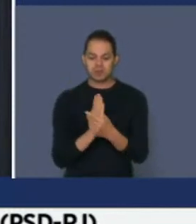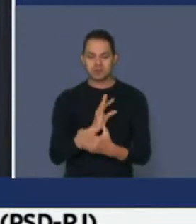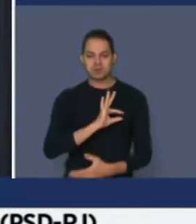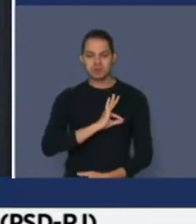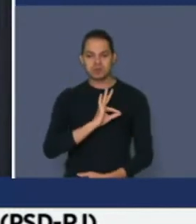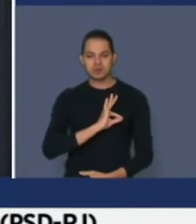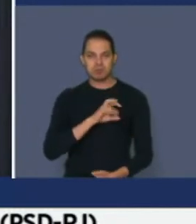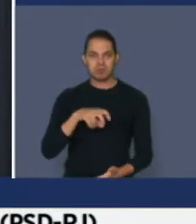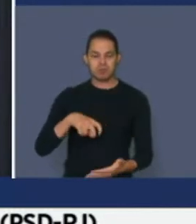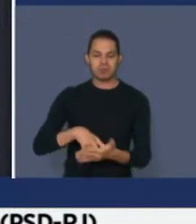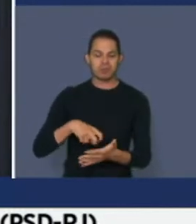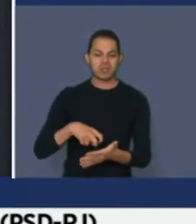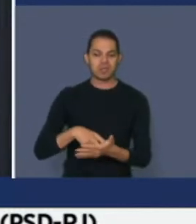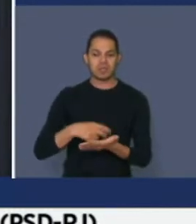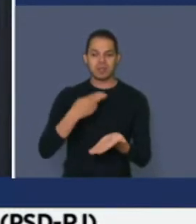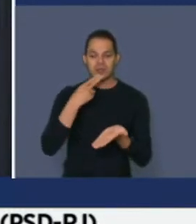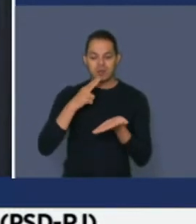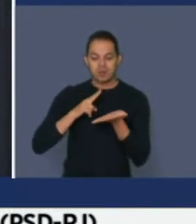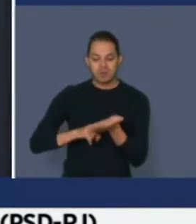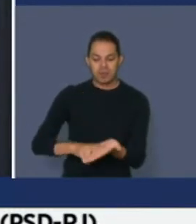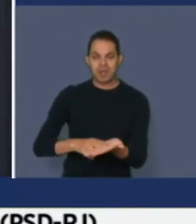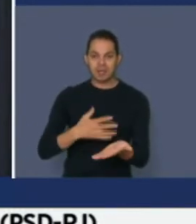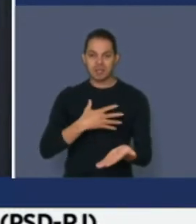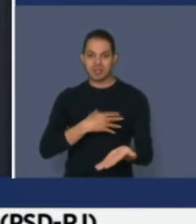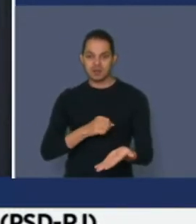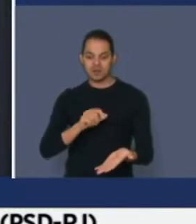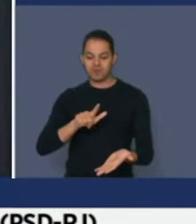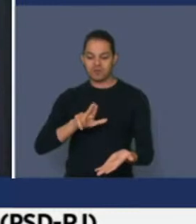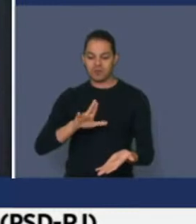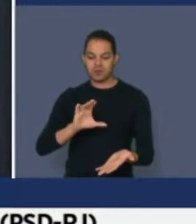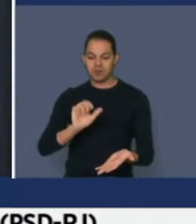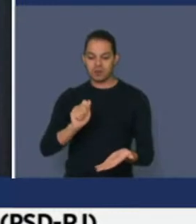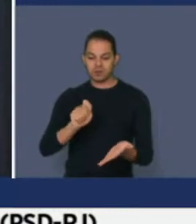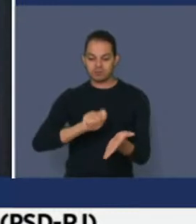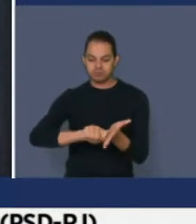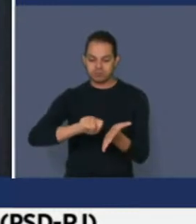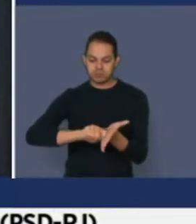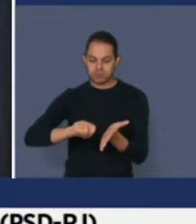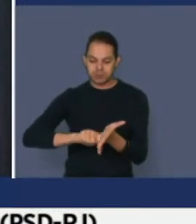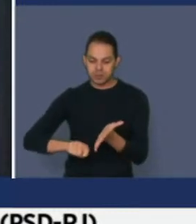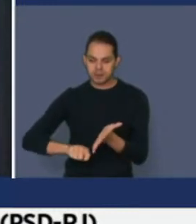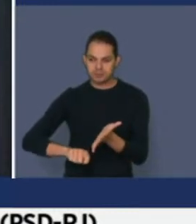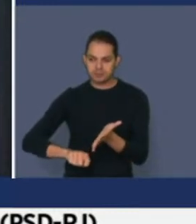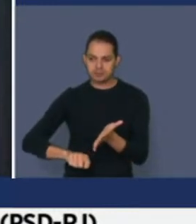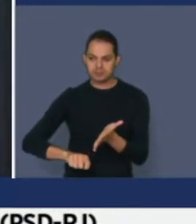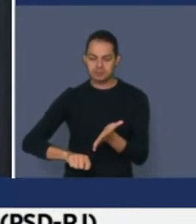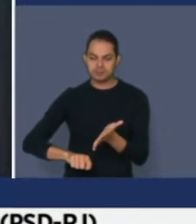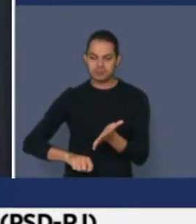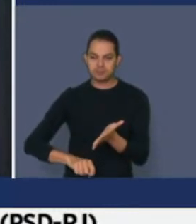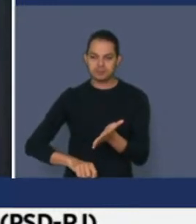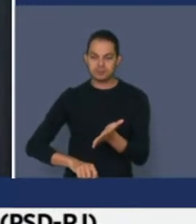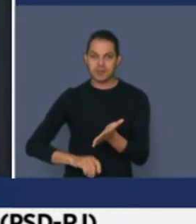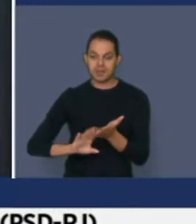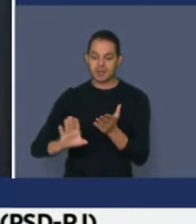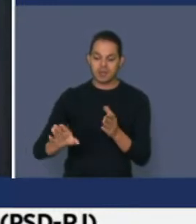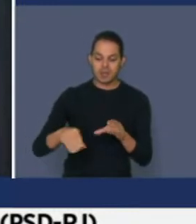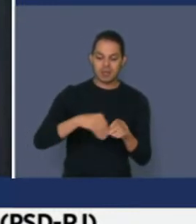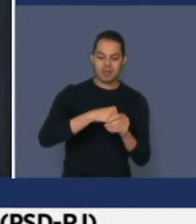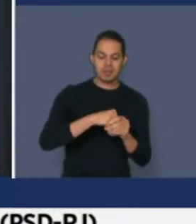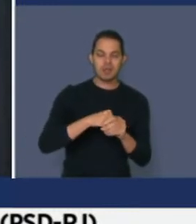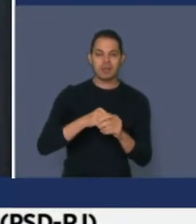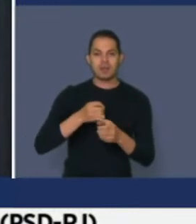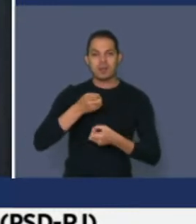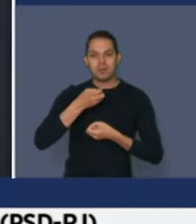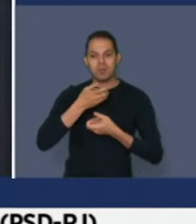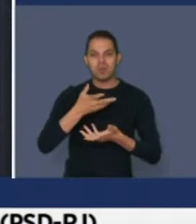penal, uma carta copiada pelo filho Lucas, entre aspas, na qual foram inseridas declarações